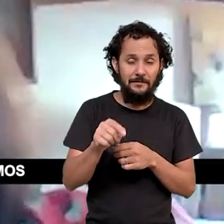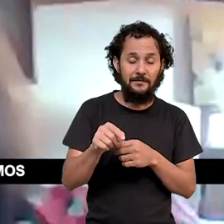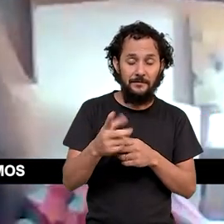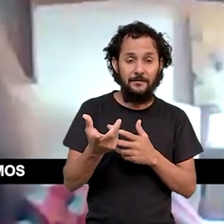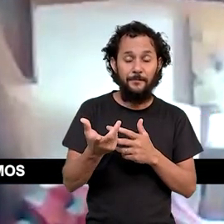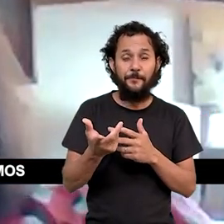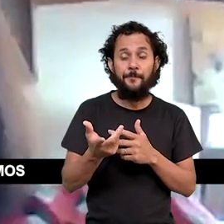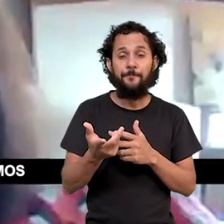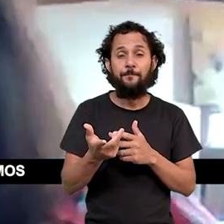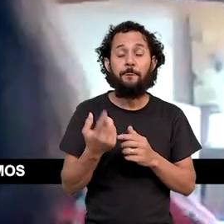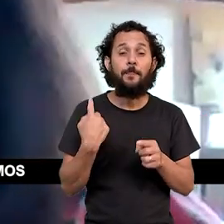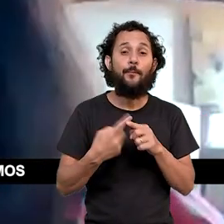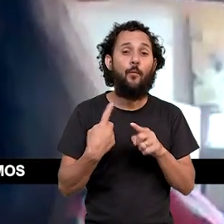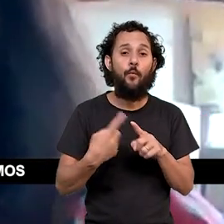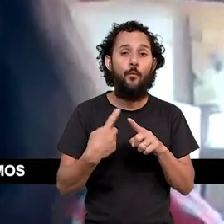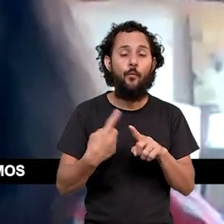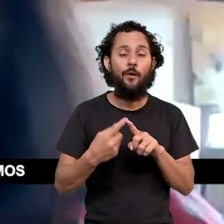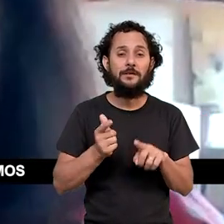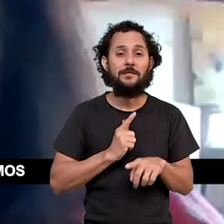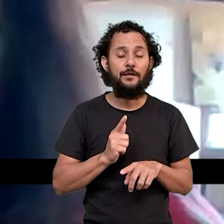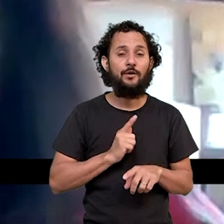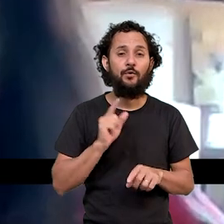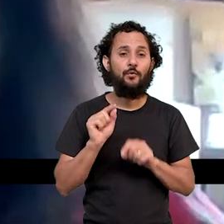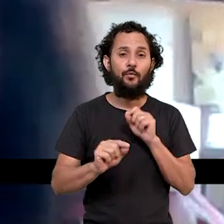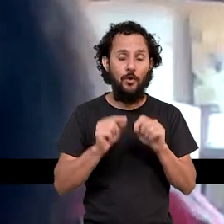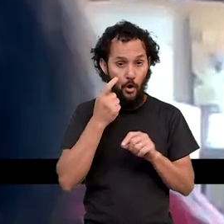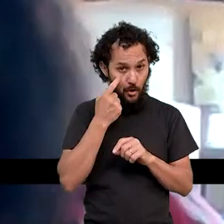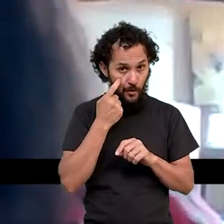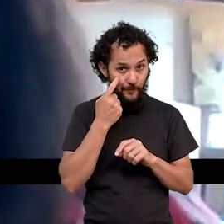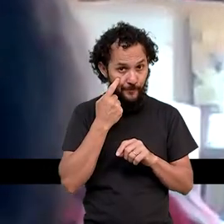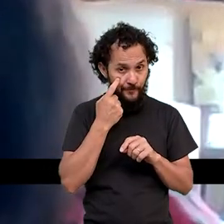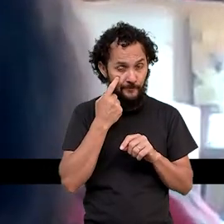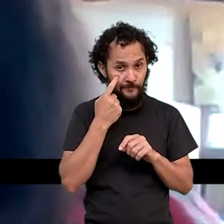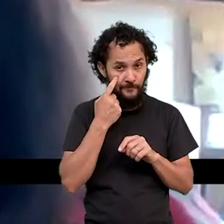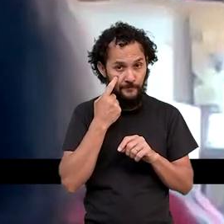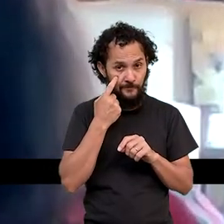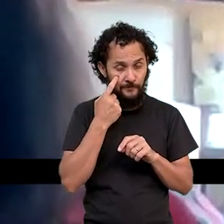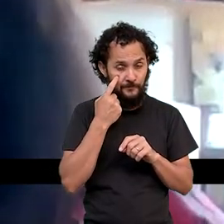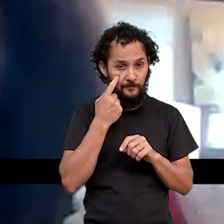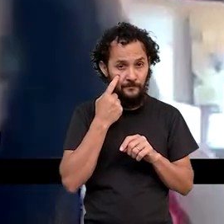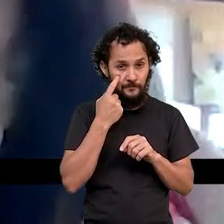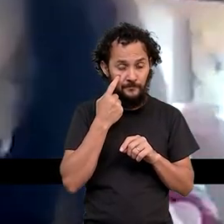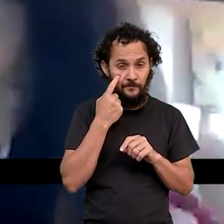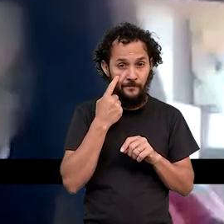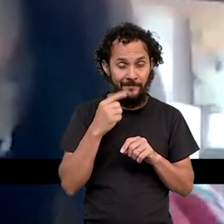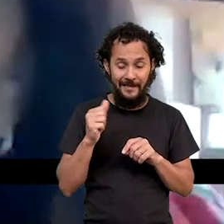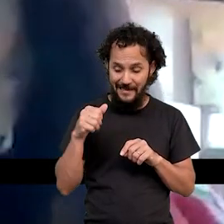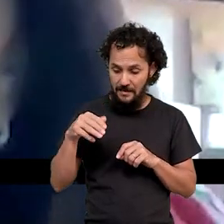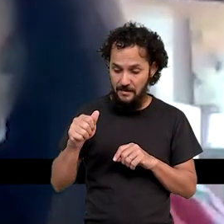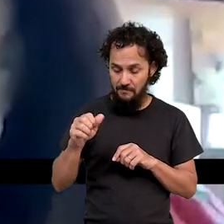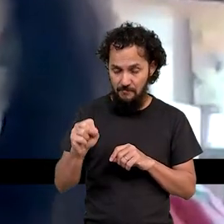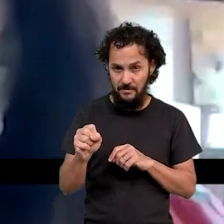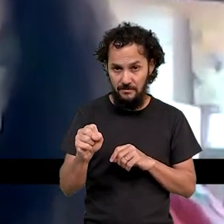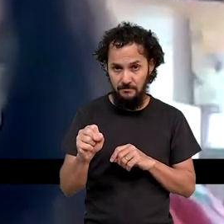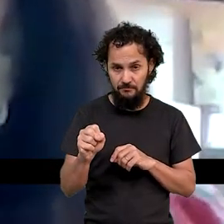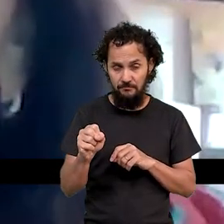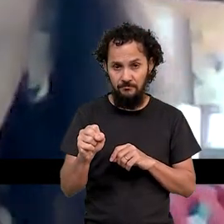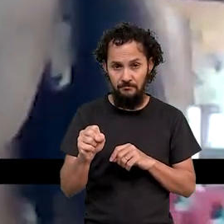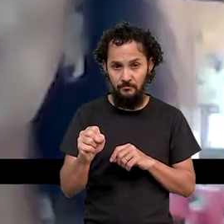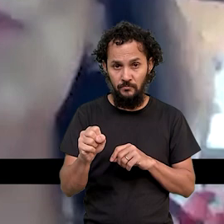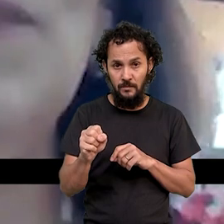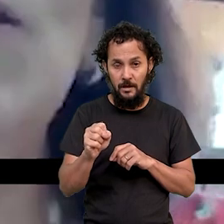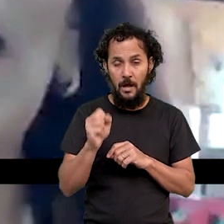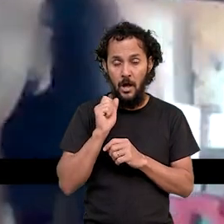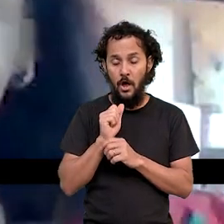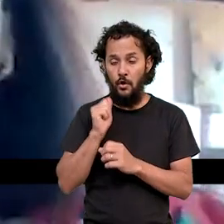contexto, tá? Porque nós tínhamos, vejam vocês, as amas de leite